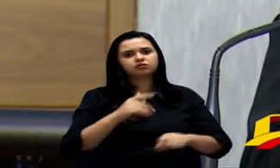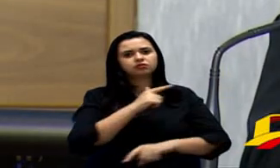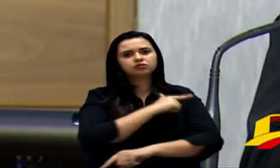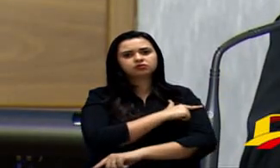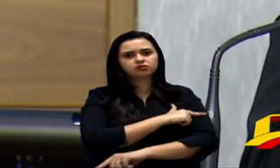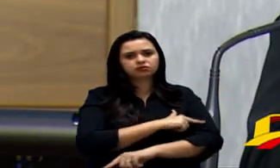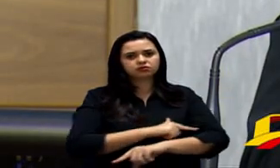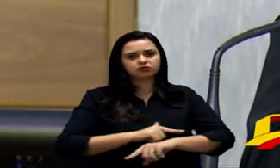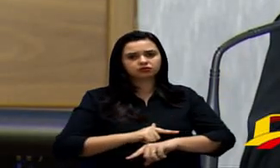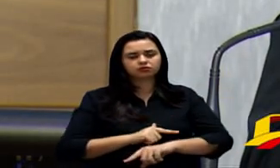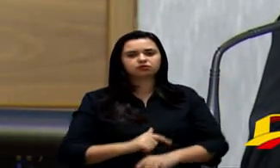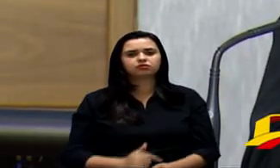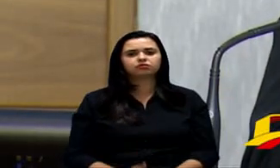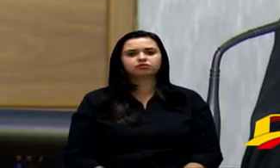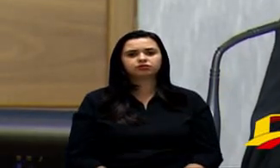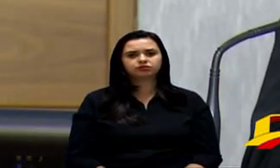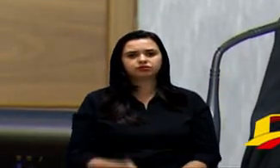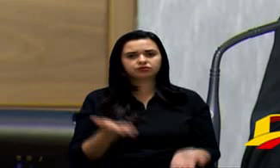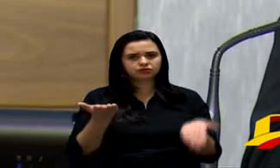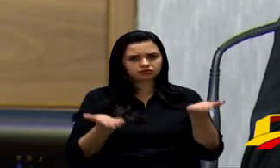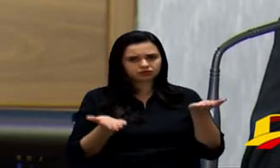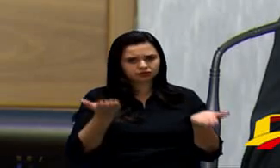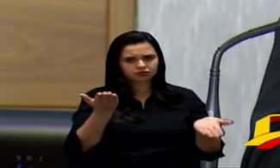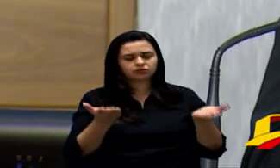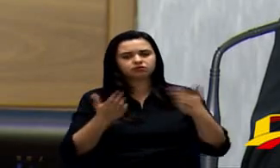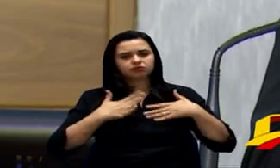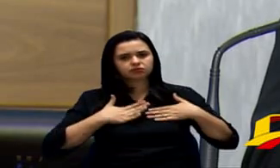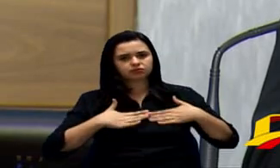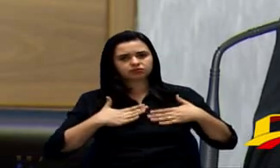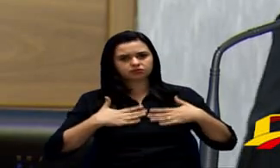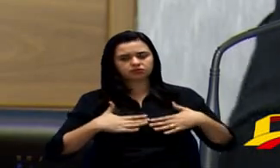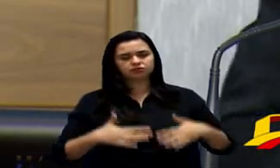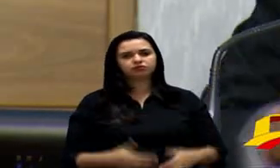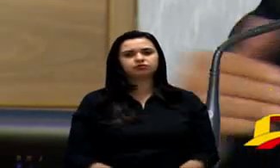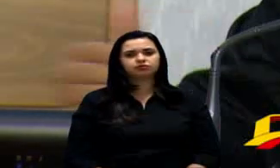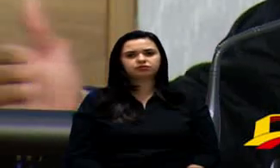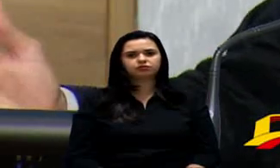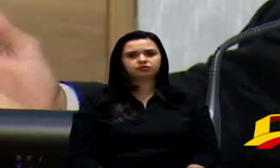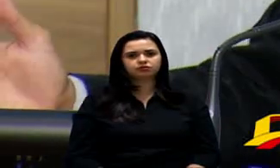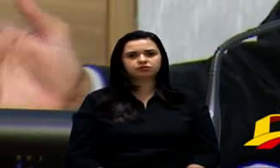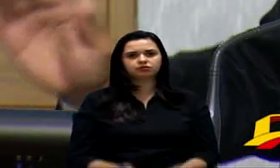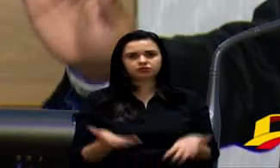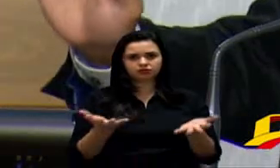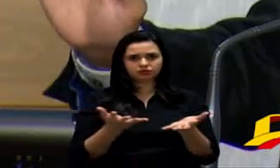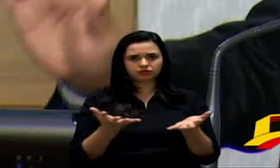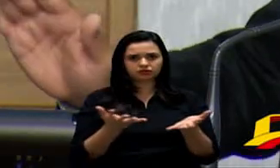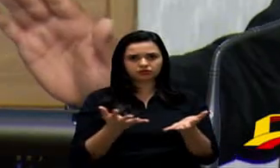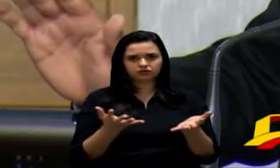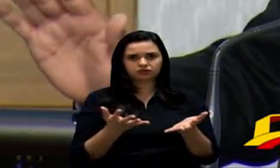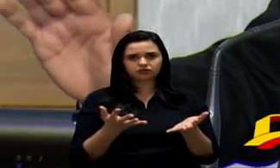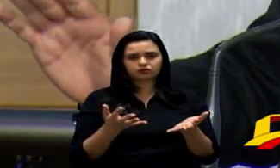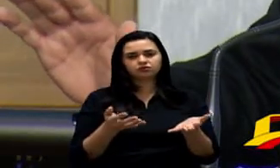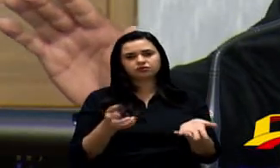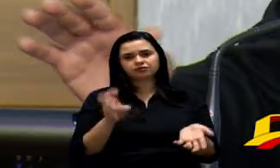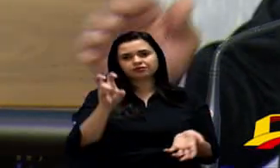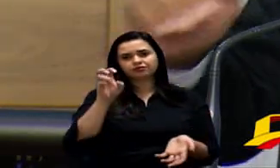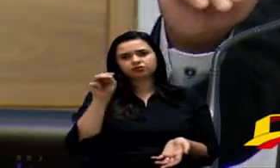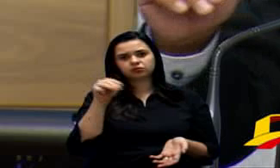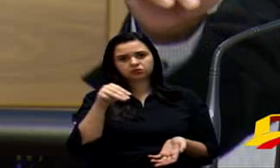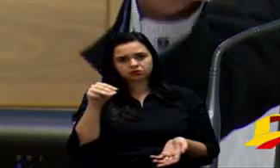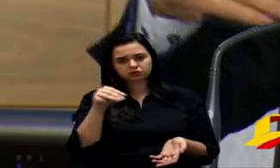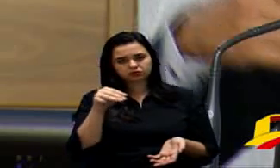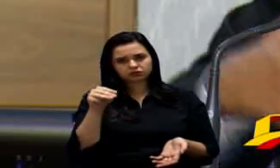manter o equilíbrio. Vereador Fausto, logo na sequência, não é porque nós temos 5 minutos que ficarão limitados a